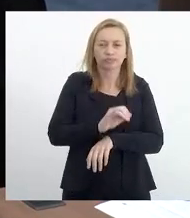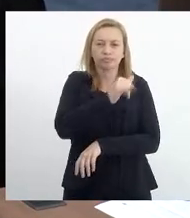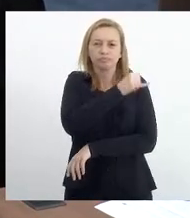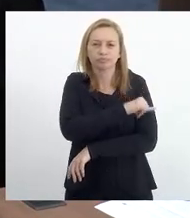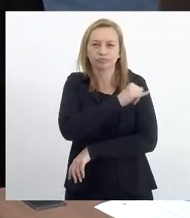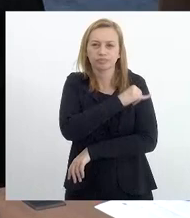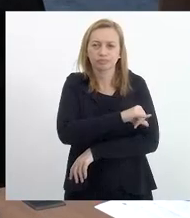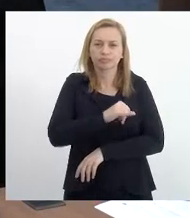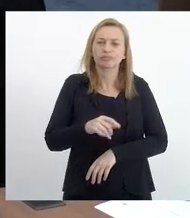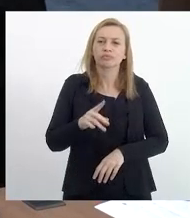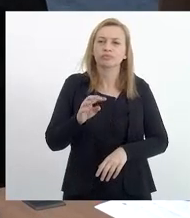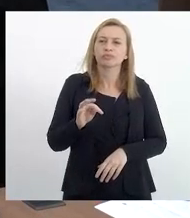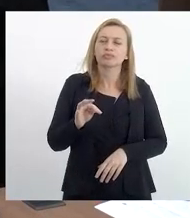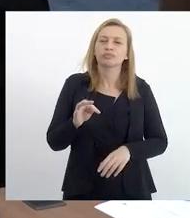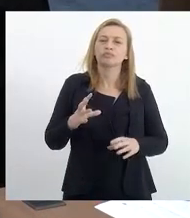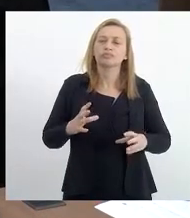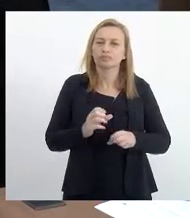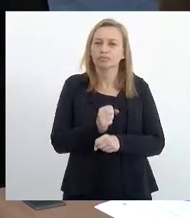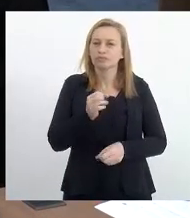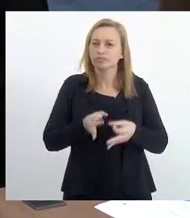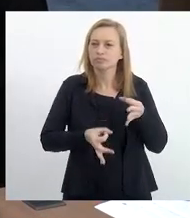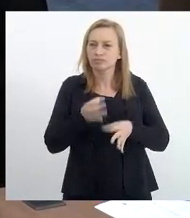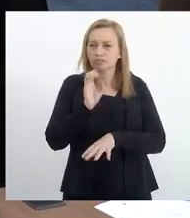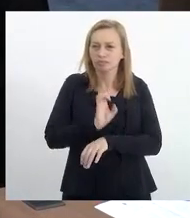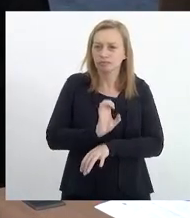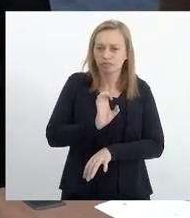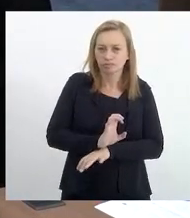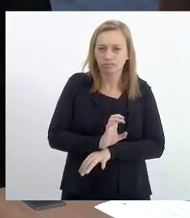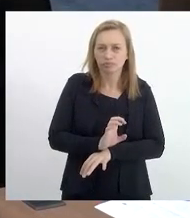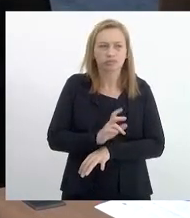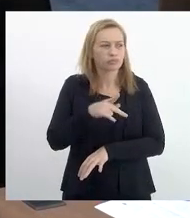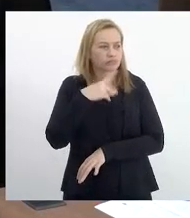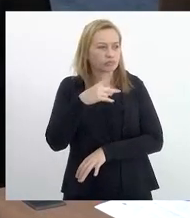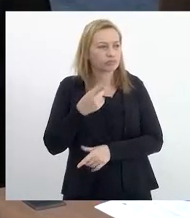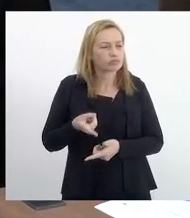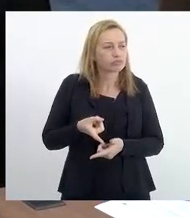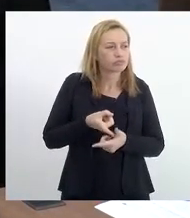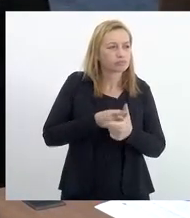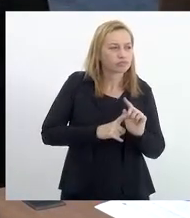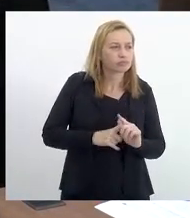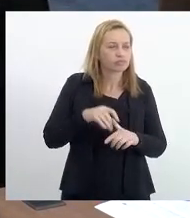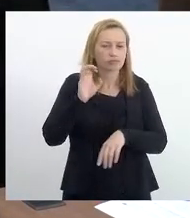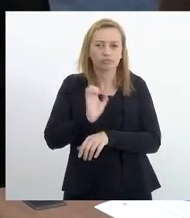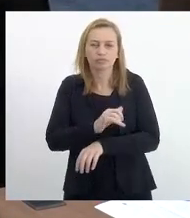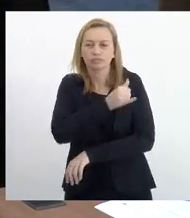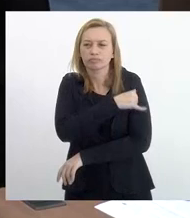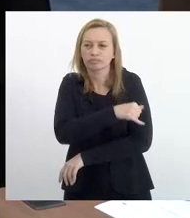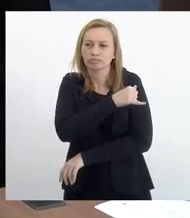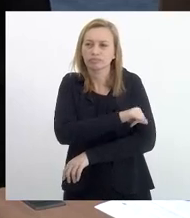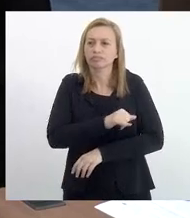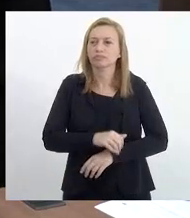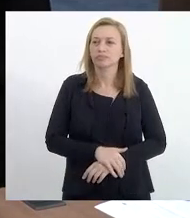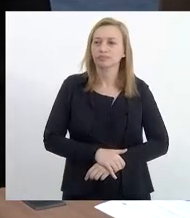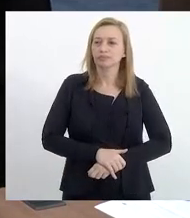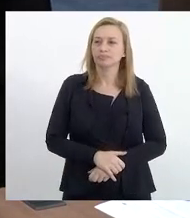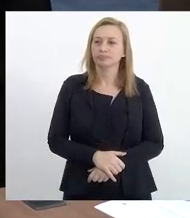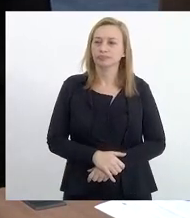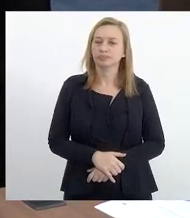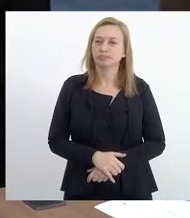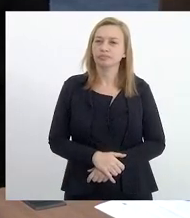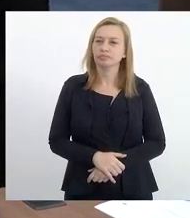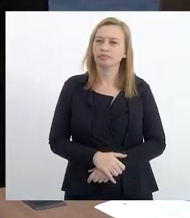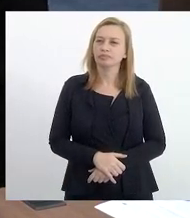Janeiro, o Tribunal de Contas do Estado, auditasse a dívida do Estado do Rio de Janeiro.